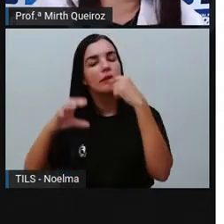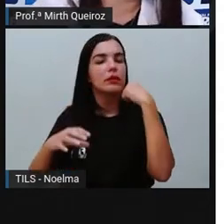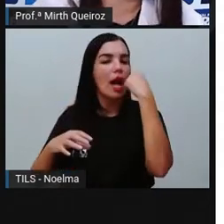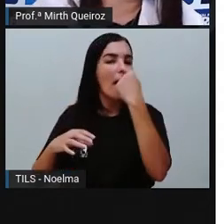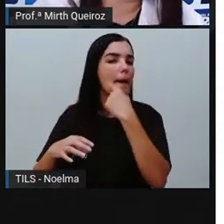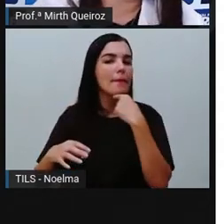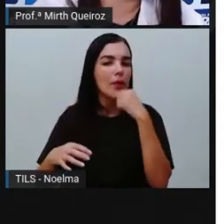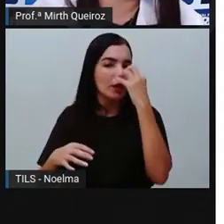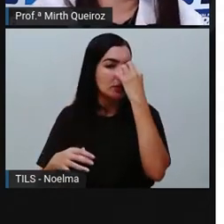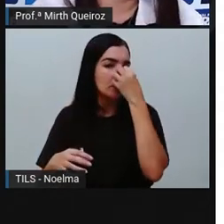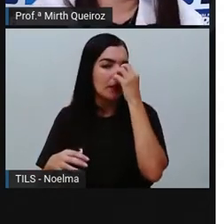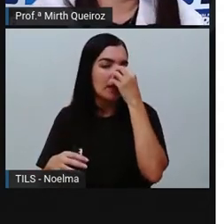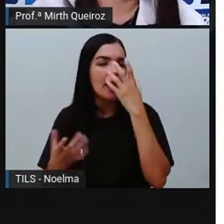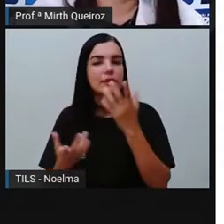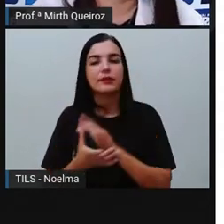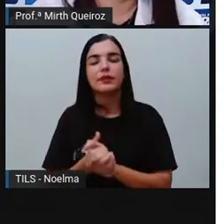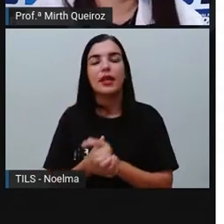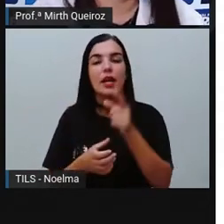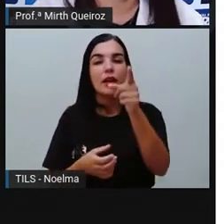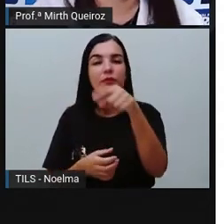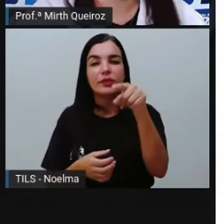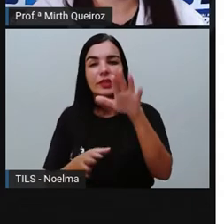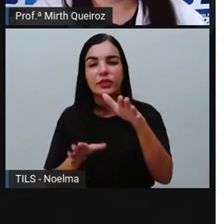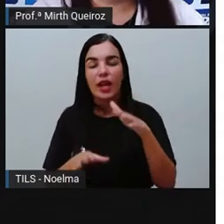estão maiorzinhos, o